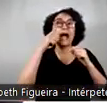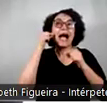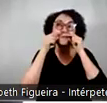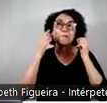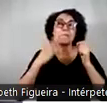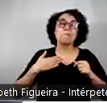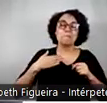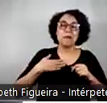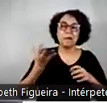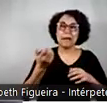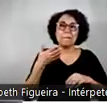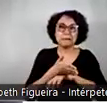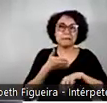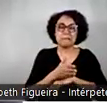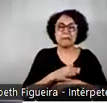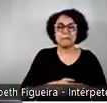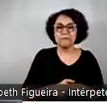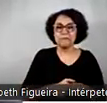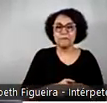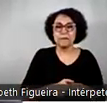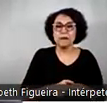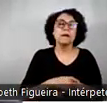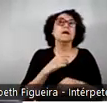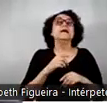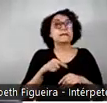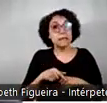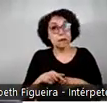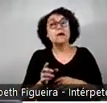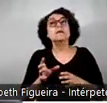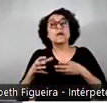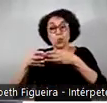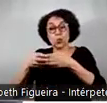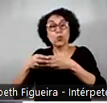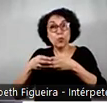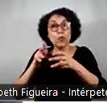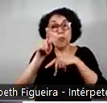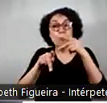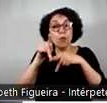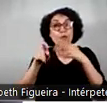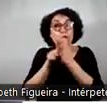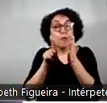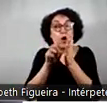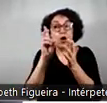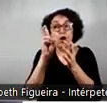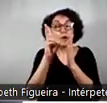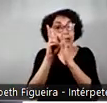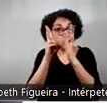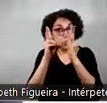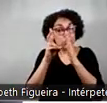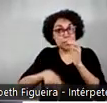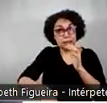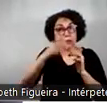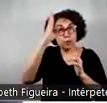uma predominância, né, da etnia Warao no Brasil, né, de pessoas da etnia Warao,